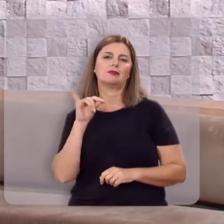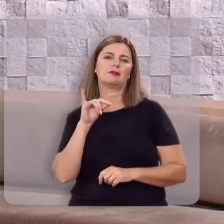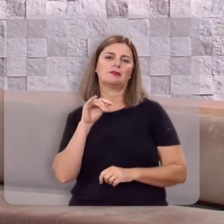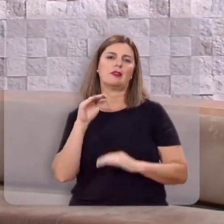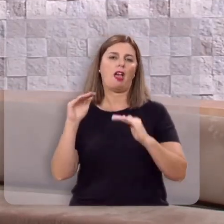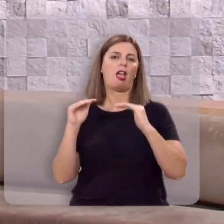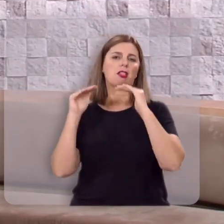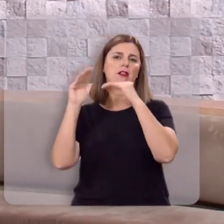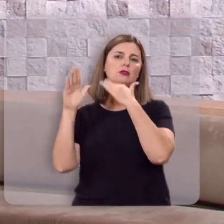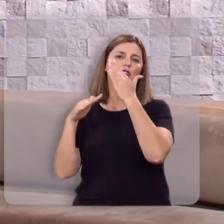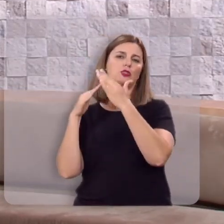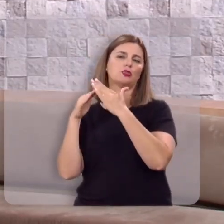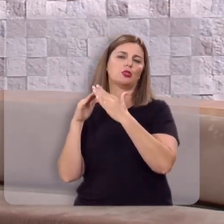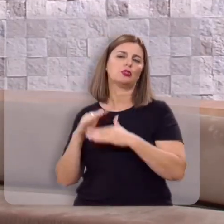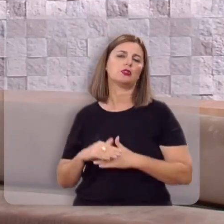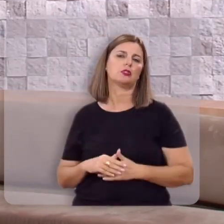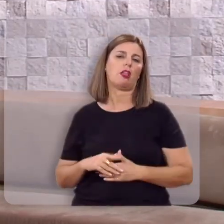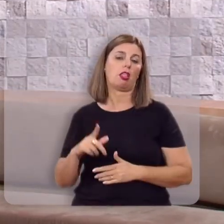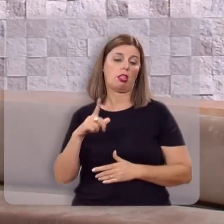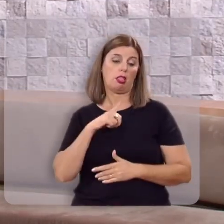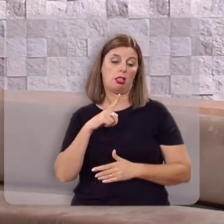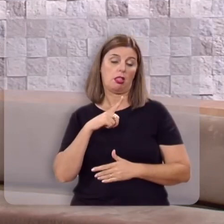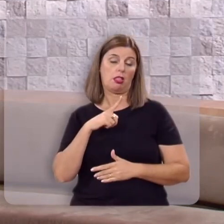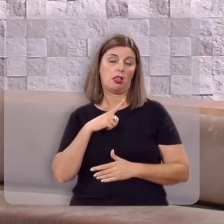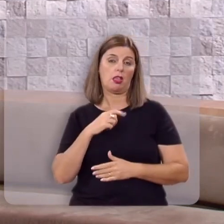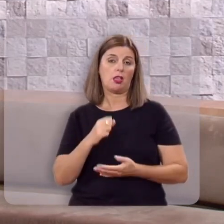perdão. Acima de tudo,